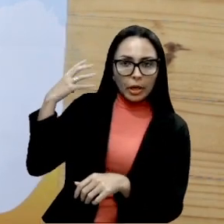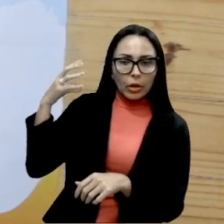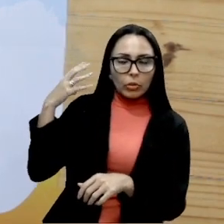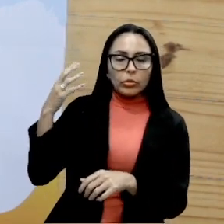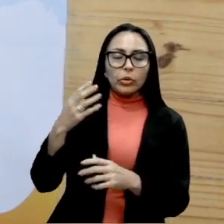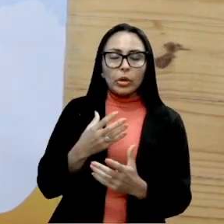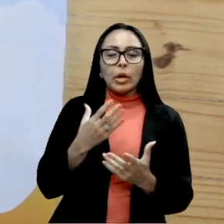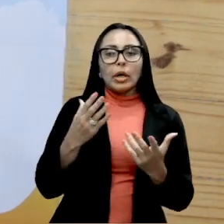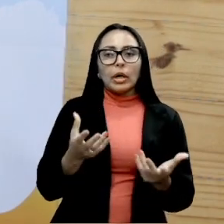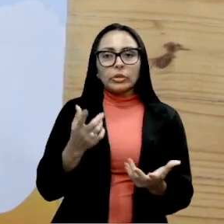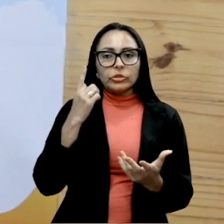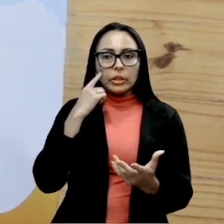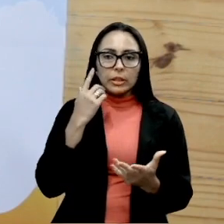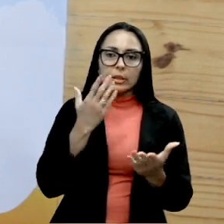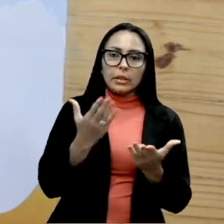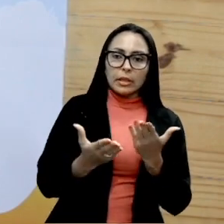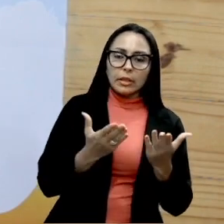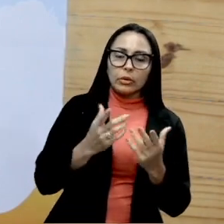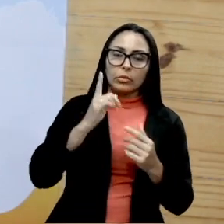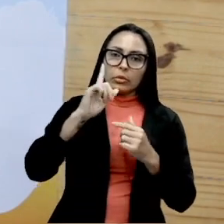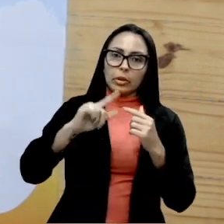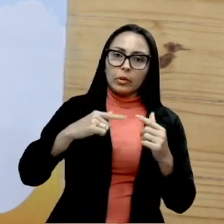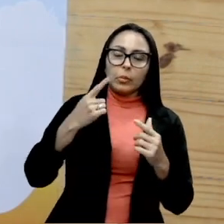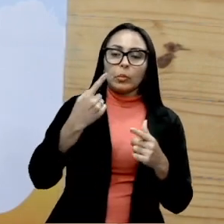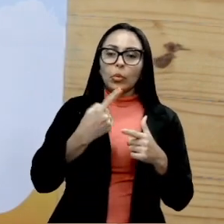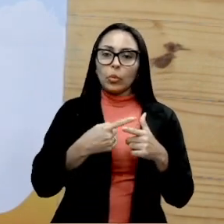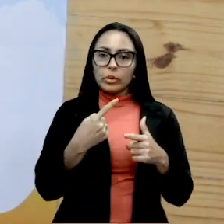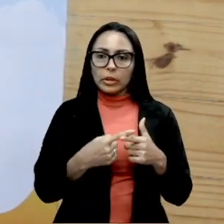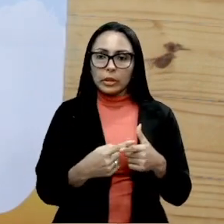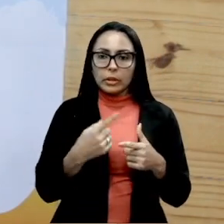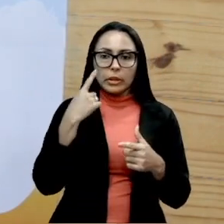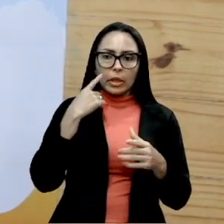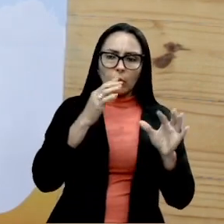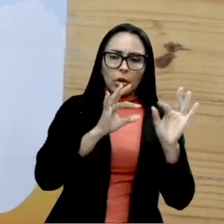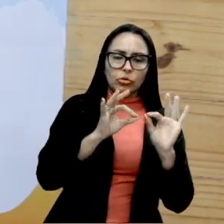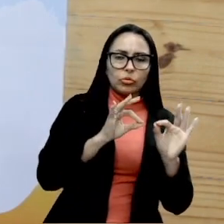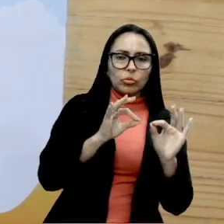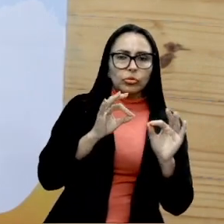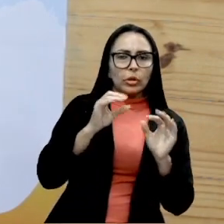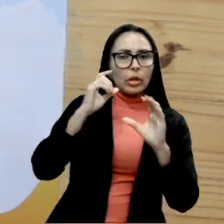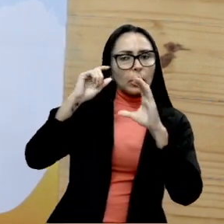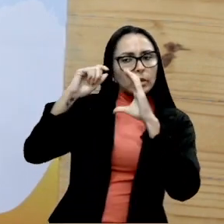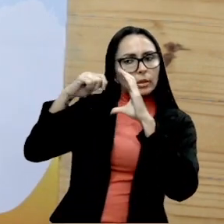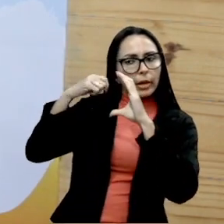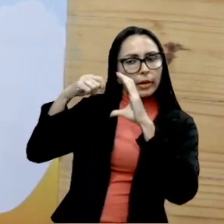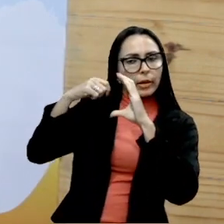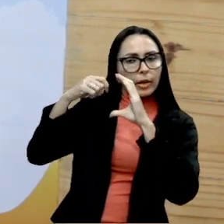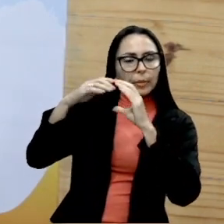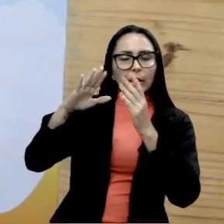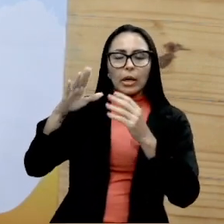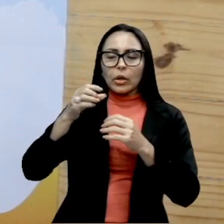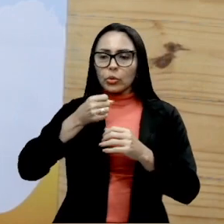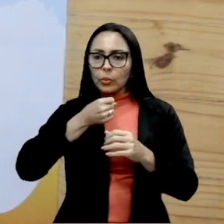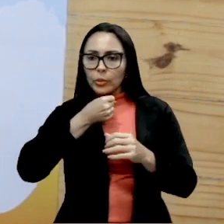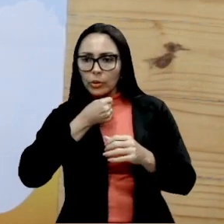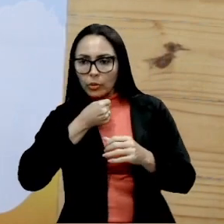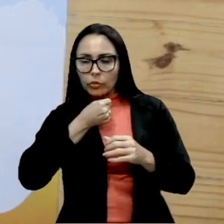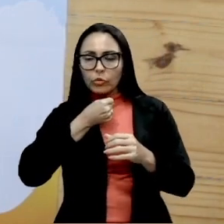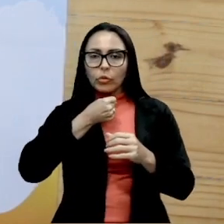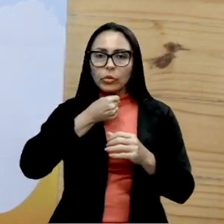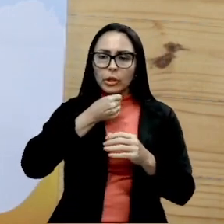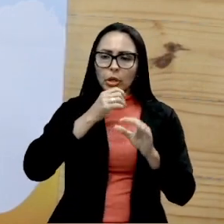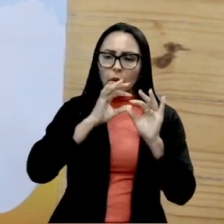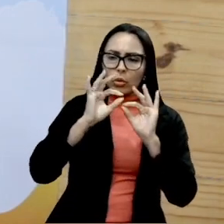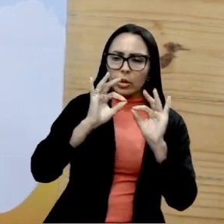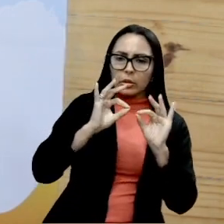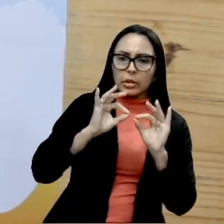chegam cedo, atrasam o serviço deles. Por quê? Porque sempre tem um ajuste na câmera, um ajuste no microfone, um ajuste na